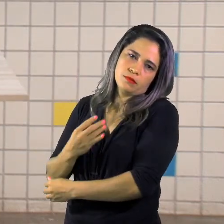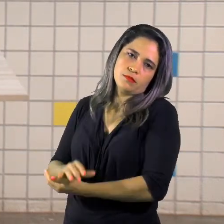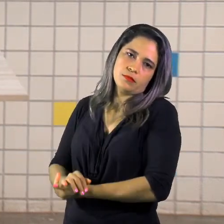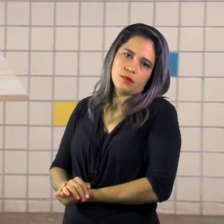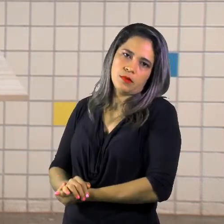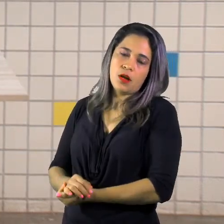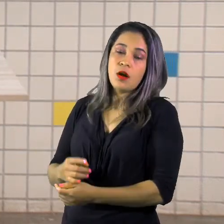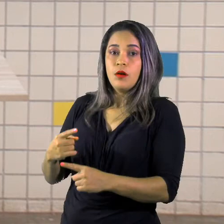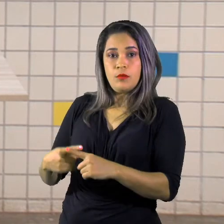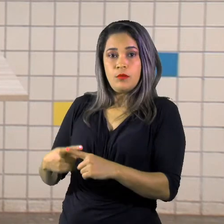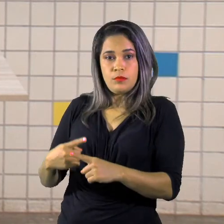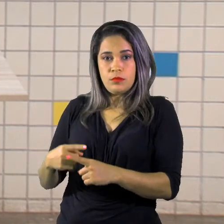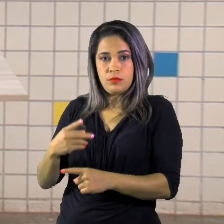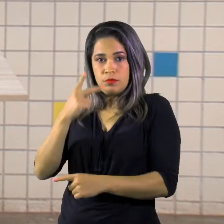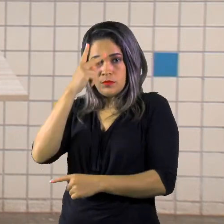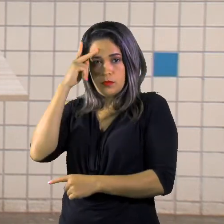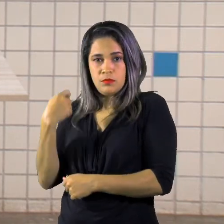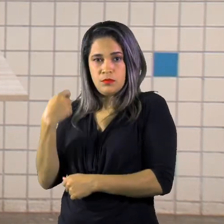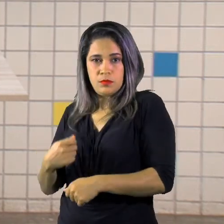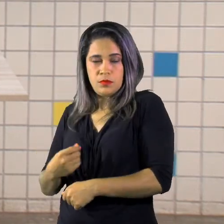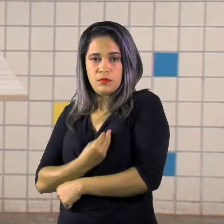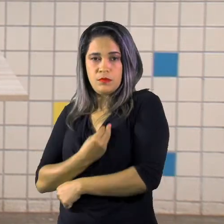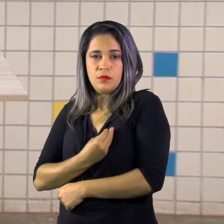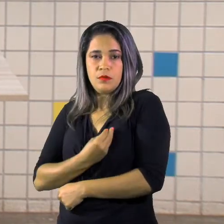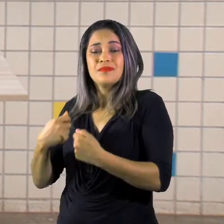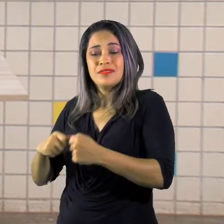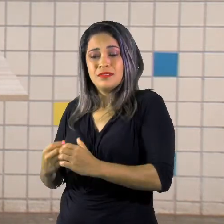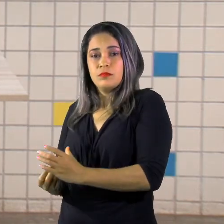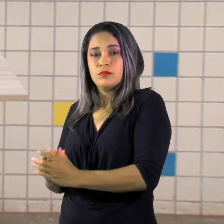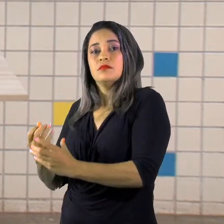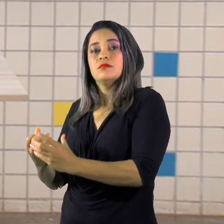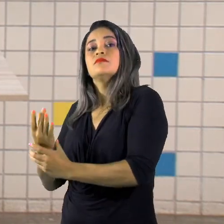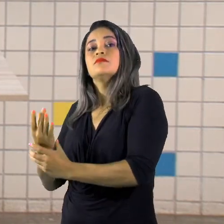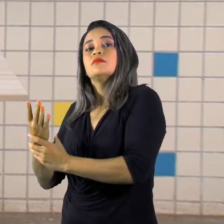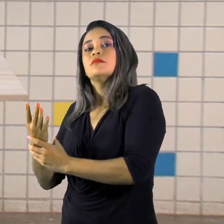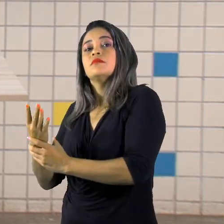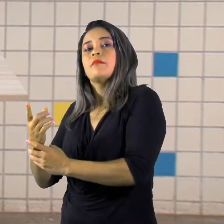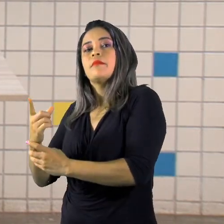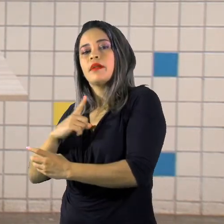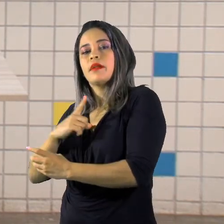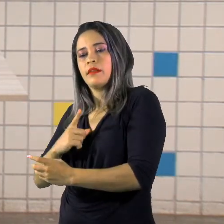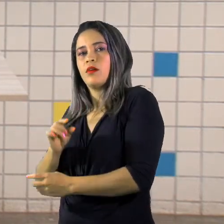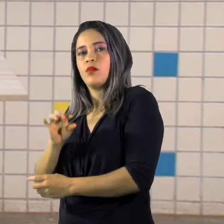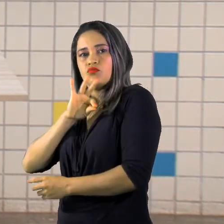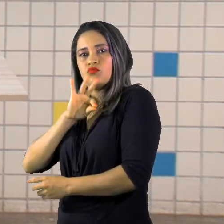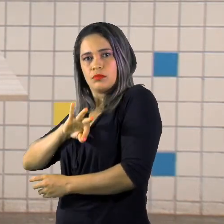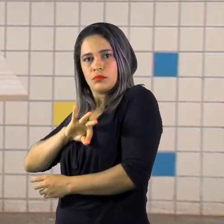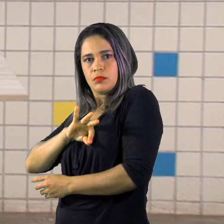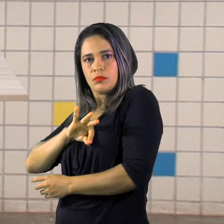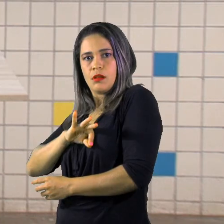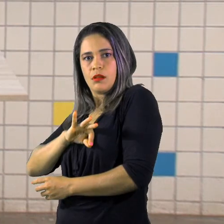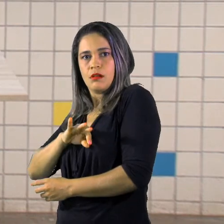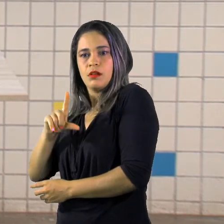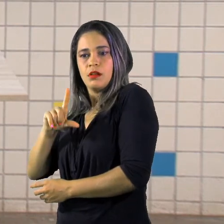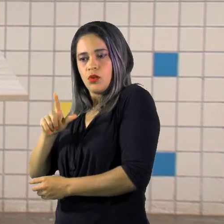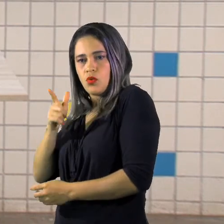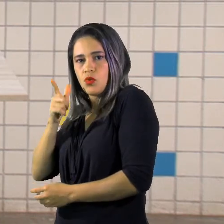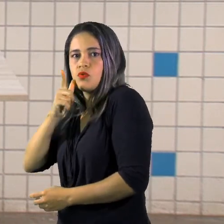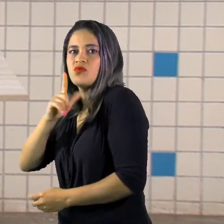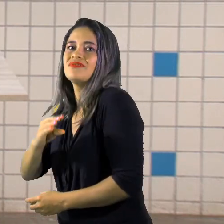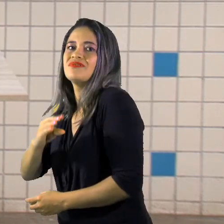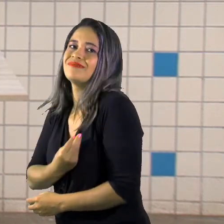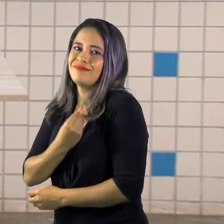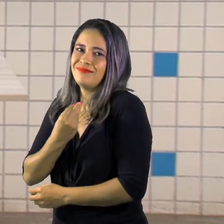os seres precisam viver e produção porque eles precisam produzir para ter o salário e sobreviver.